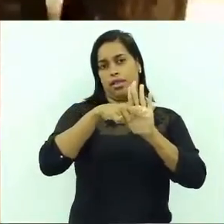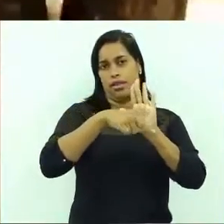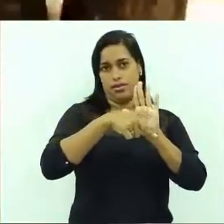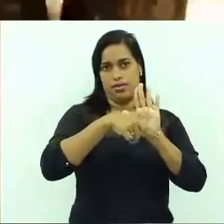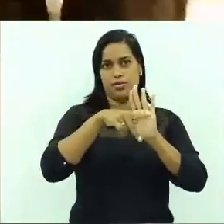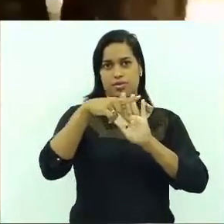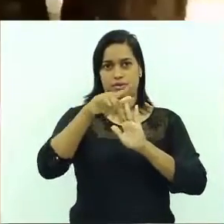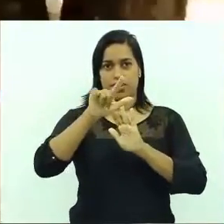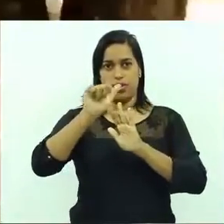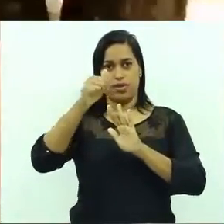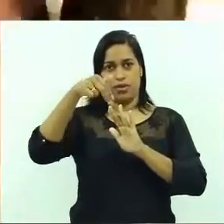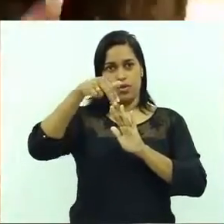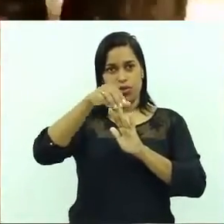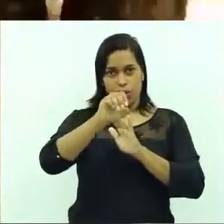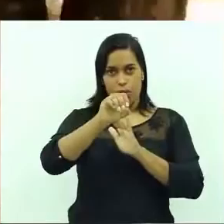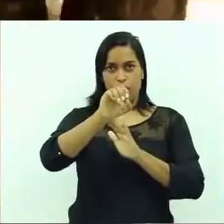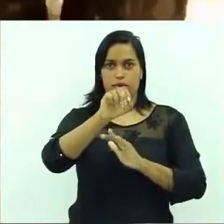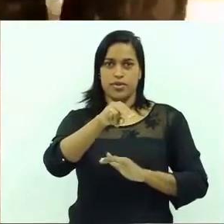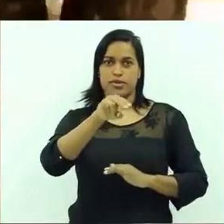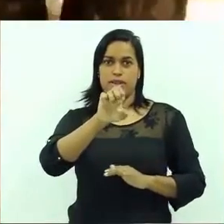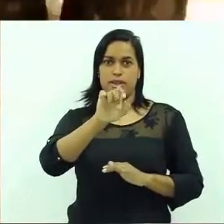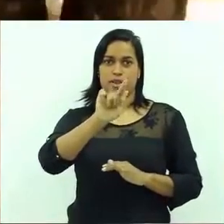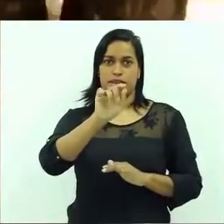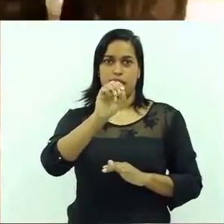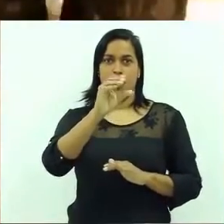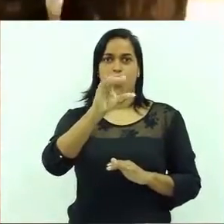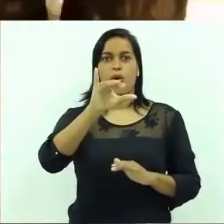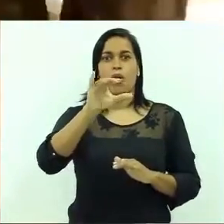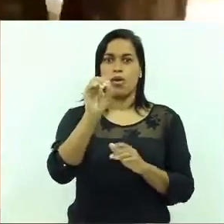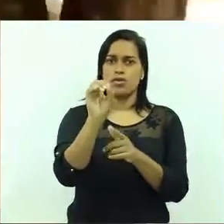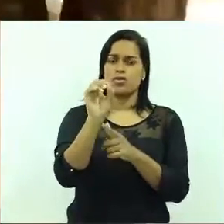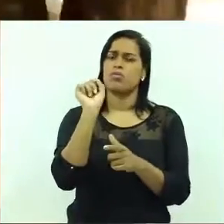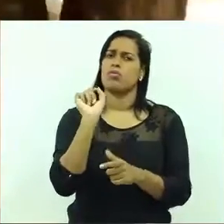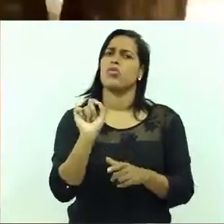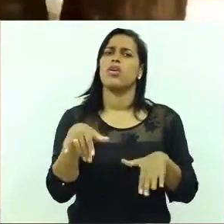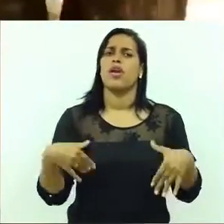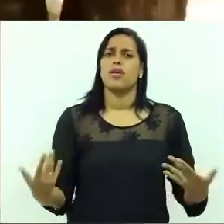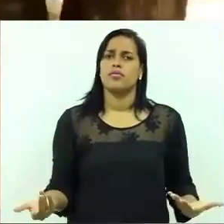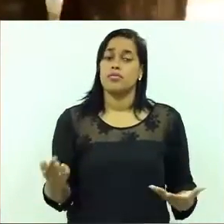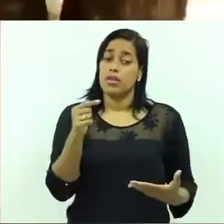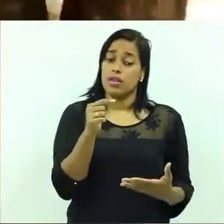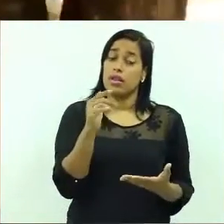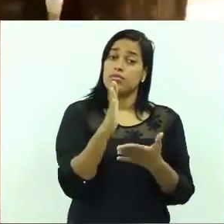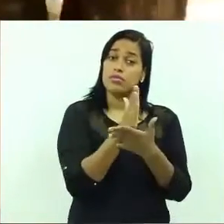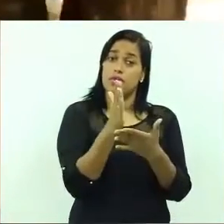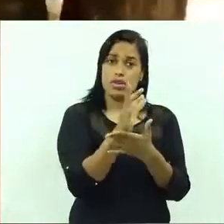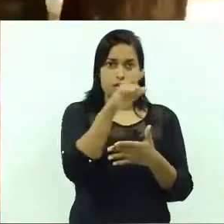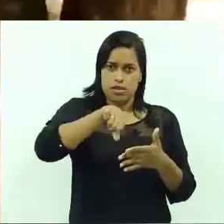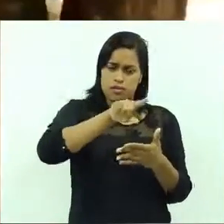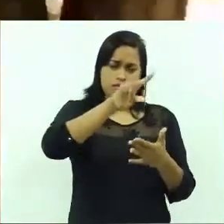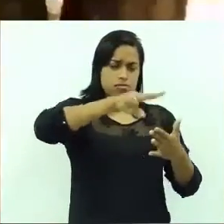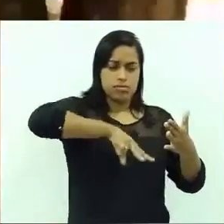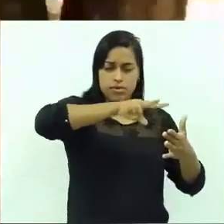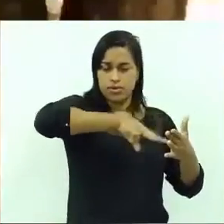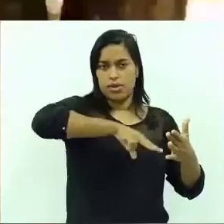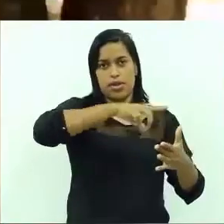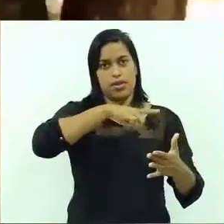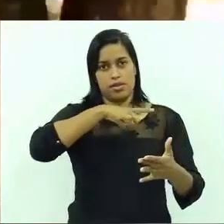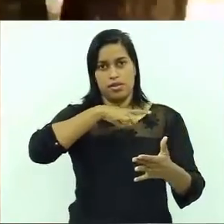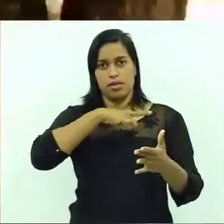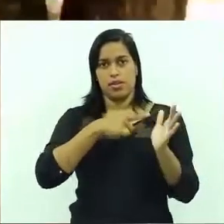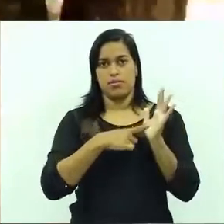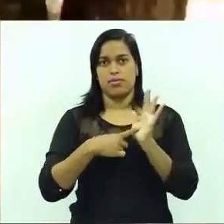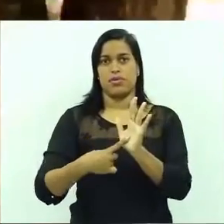negócio. Mas, George, que danado de instrumento é esse o plano de negócio? Bom, lá no caderno que vocês já leram, eu trouxe para